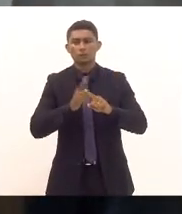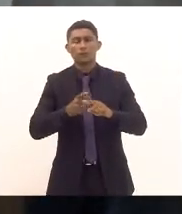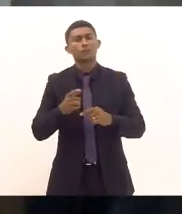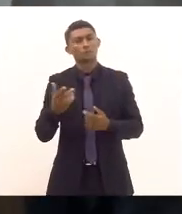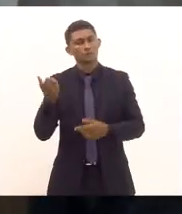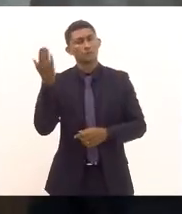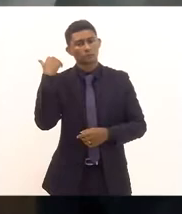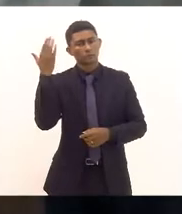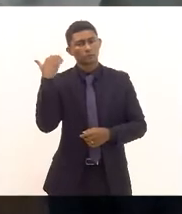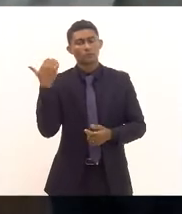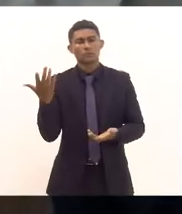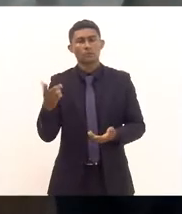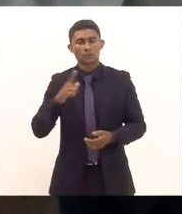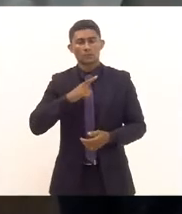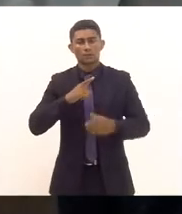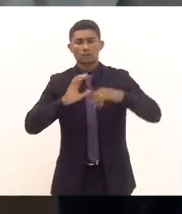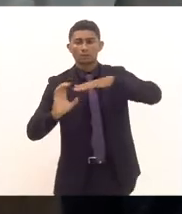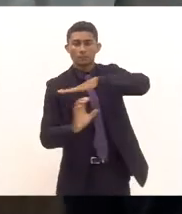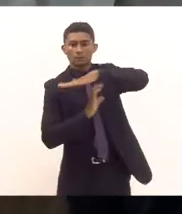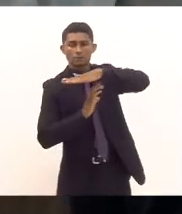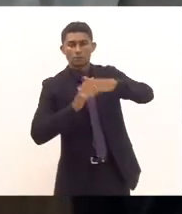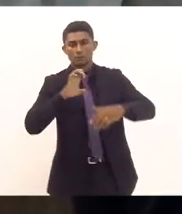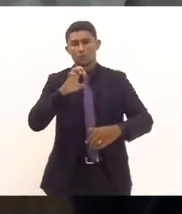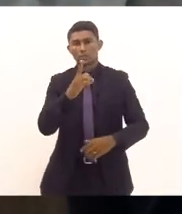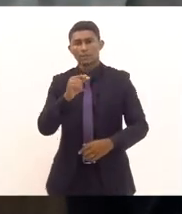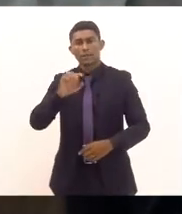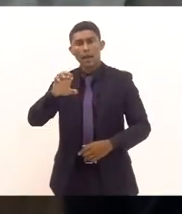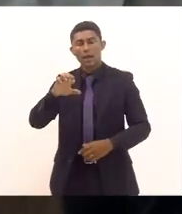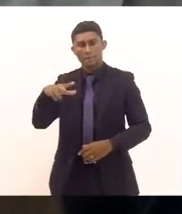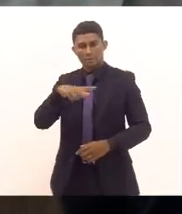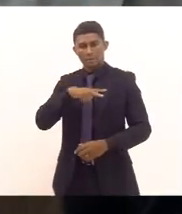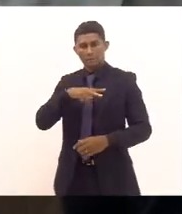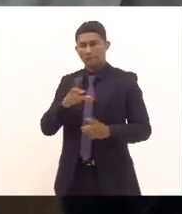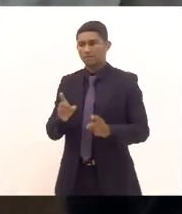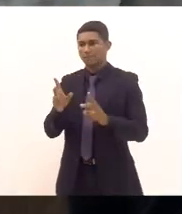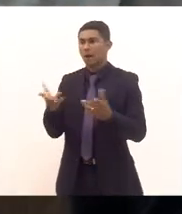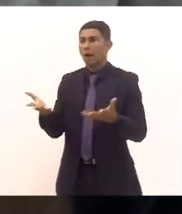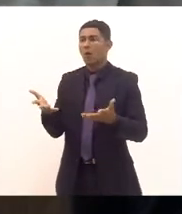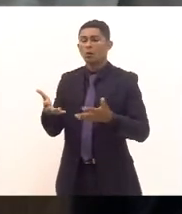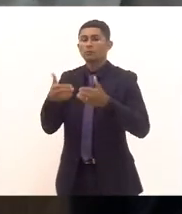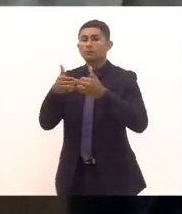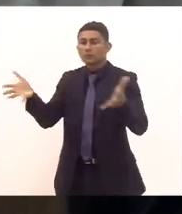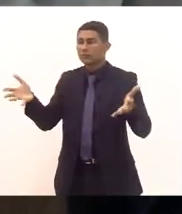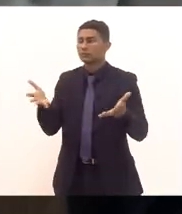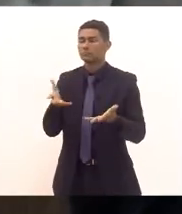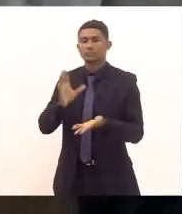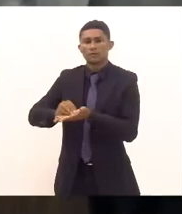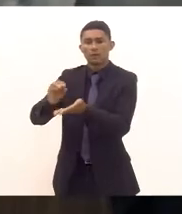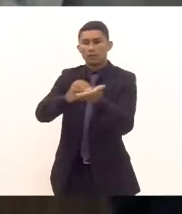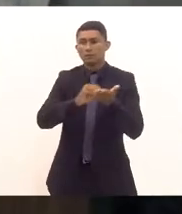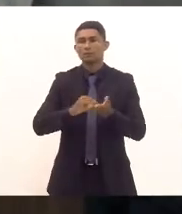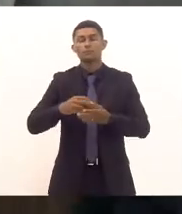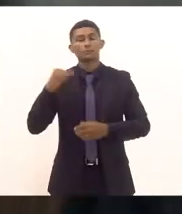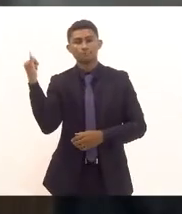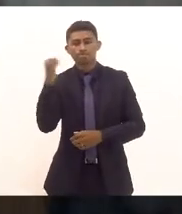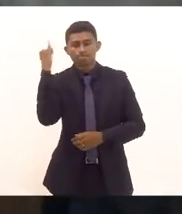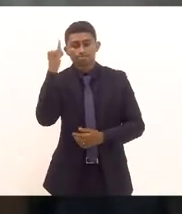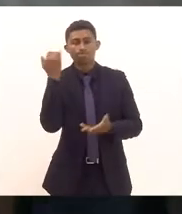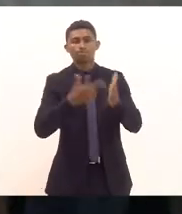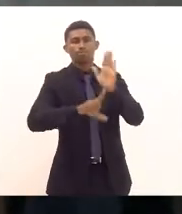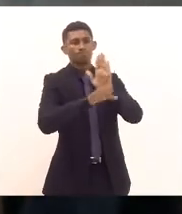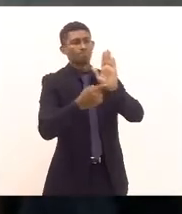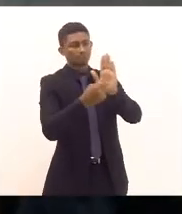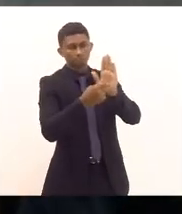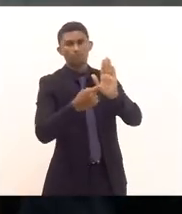feitos através da privatização da Cedae nos deixa vamos assim em aberto é necessário Esse instrumento que a garantia da